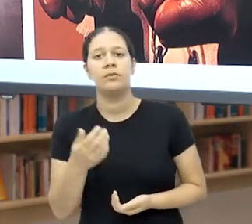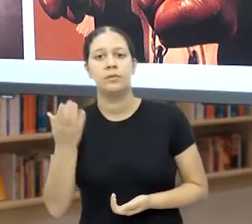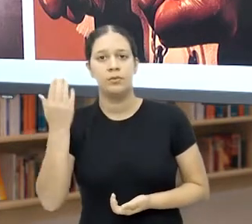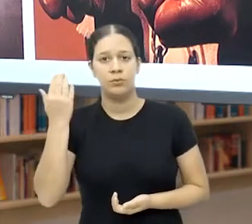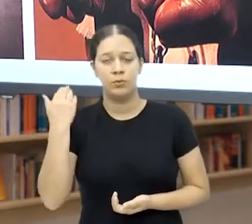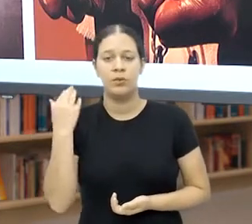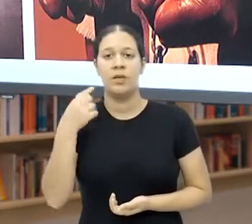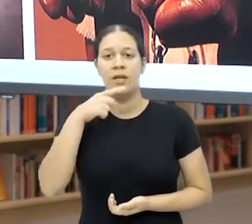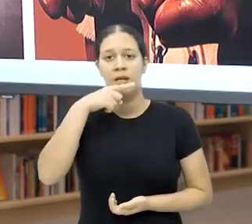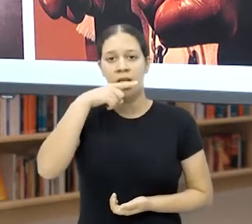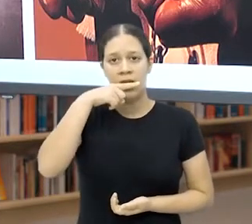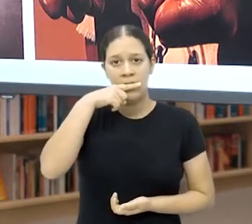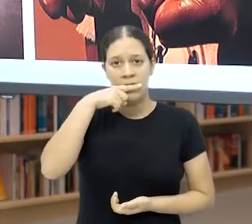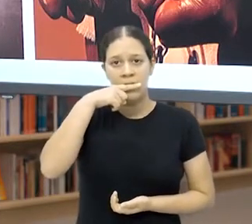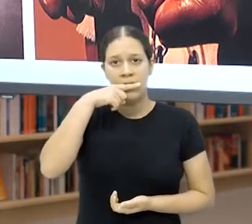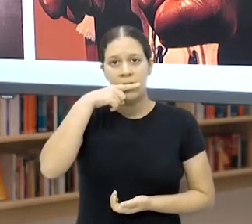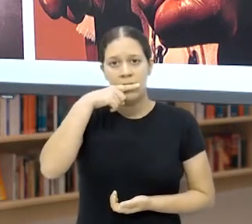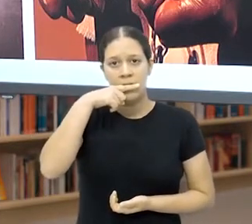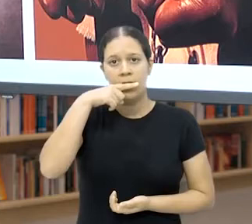a cana-de-açúcar,